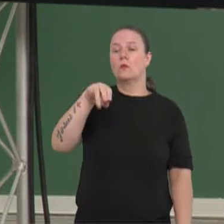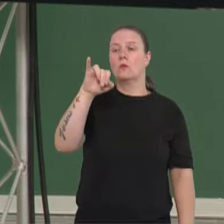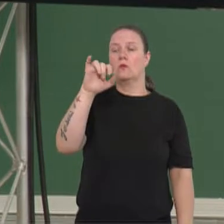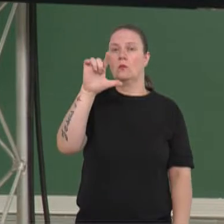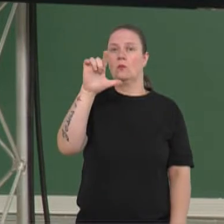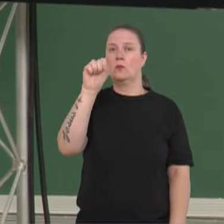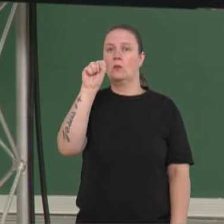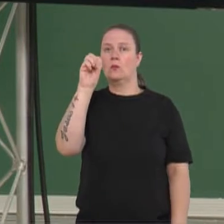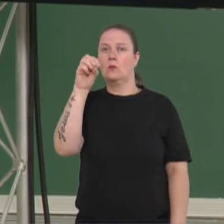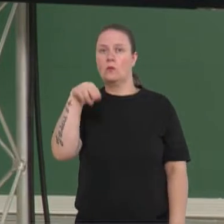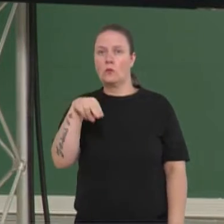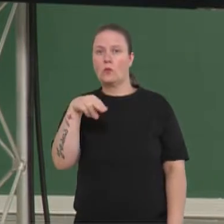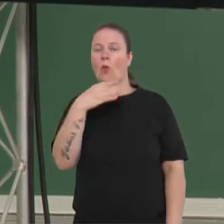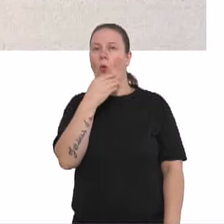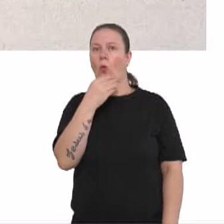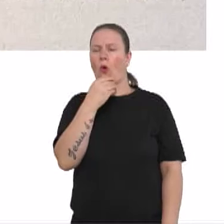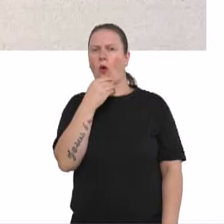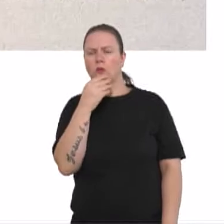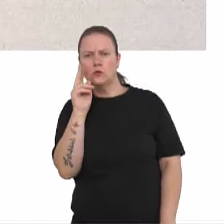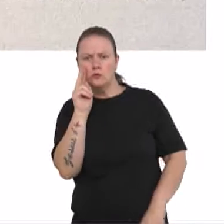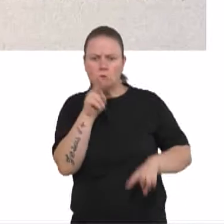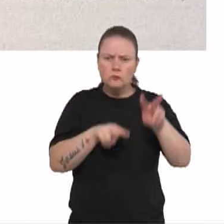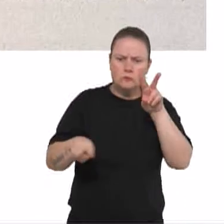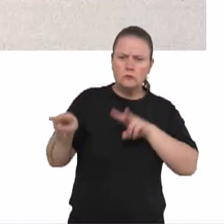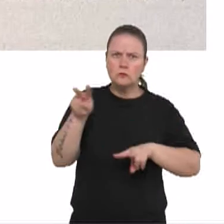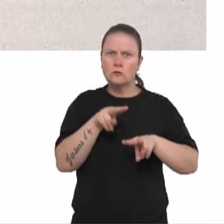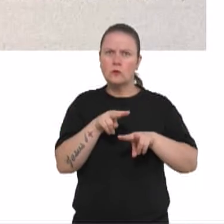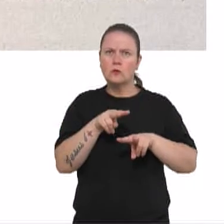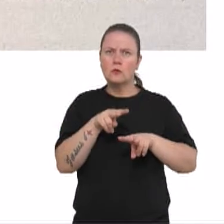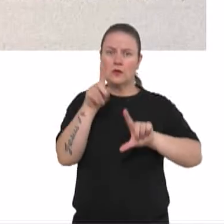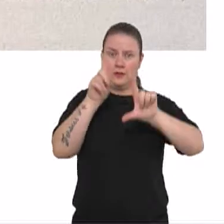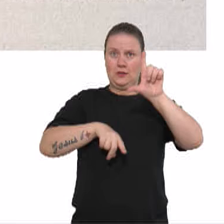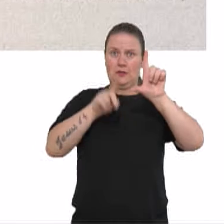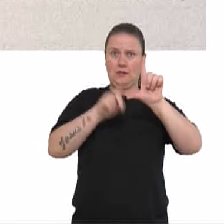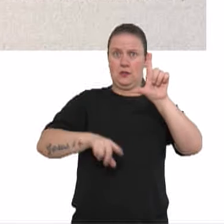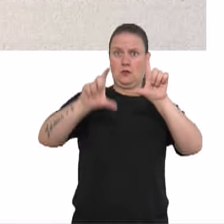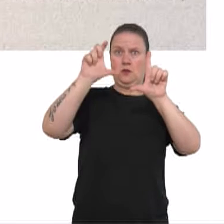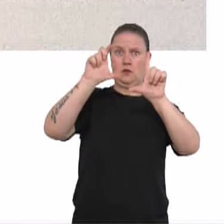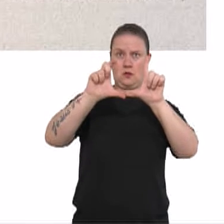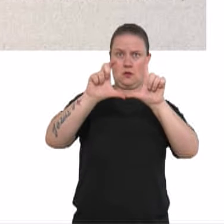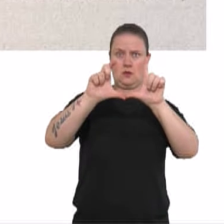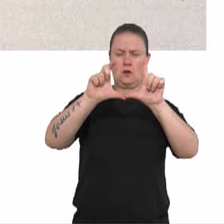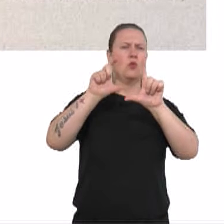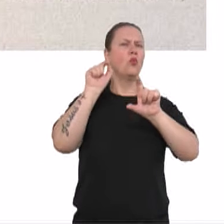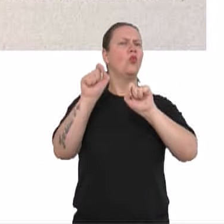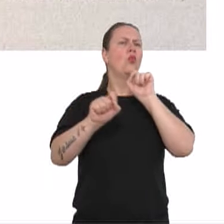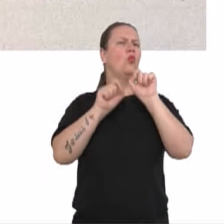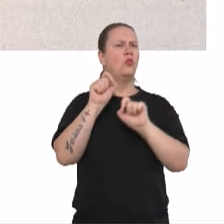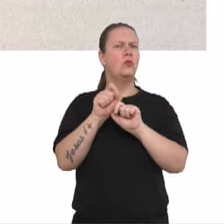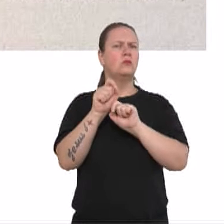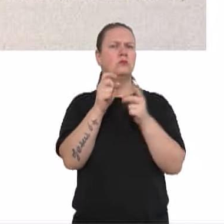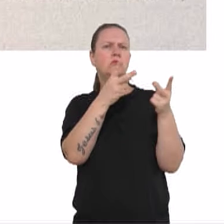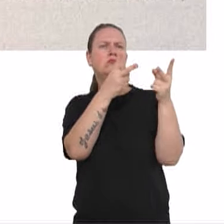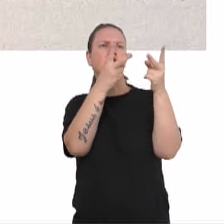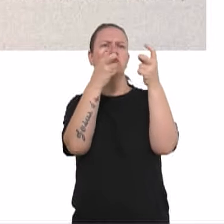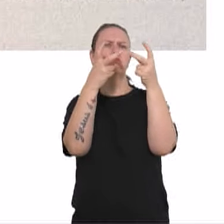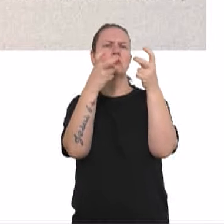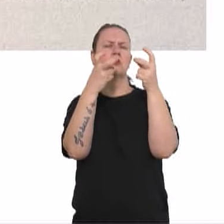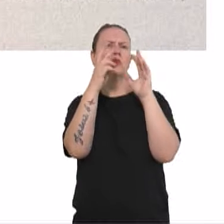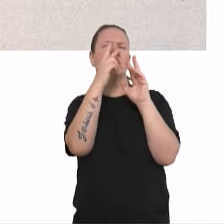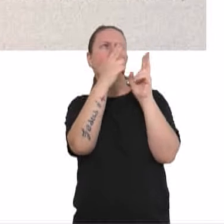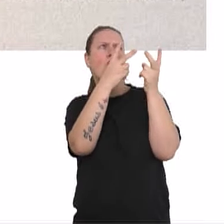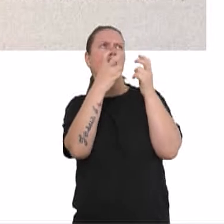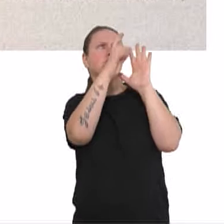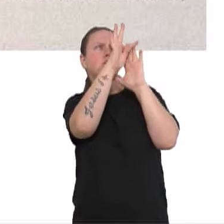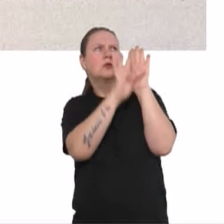o nome do locutor, ele aparece todinho em caixa alta. Essa é uma estrutura para que quando eu observe, eu